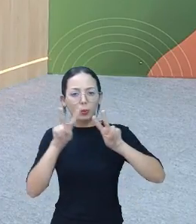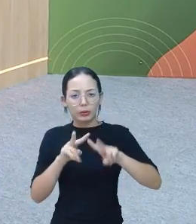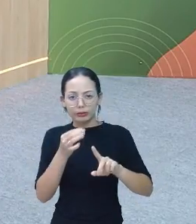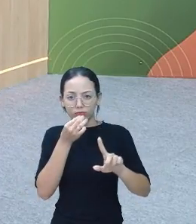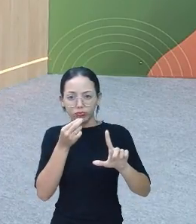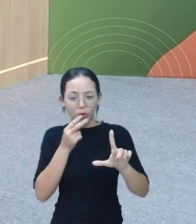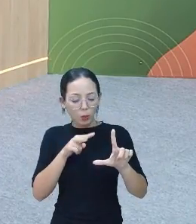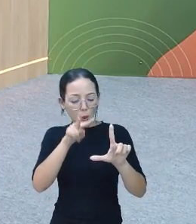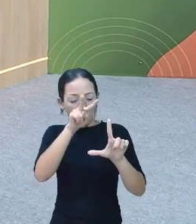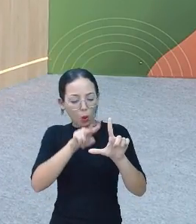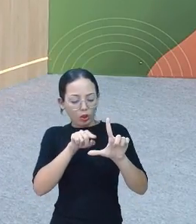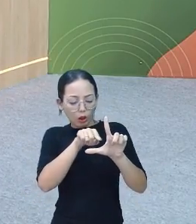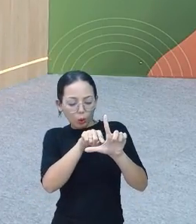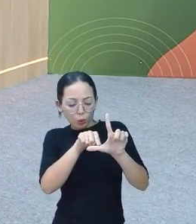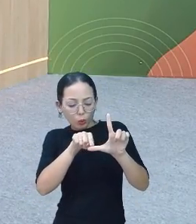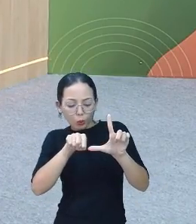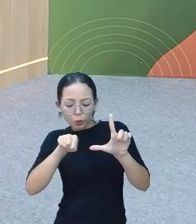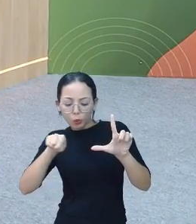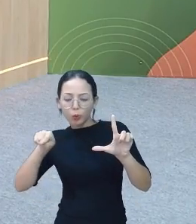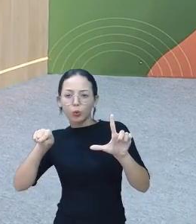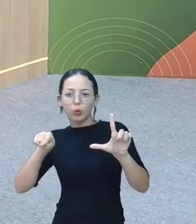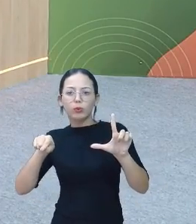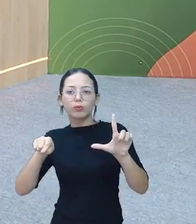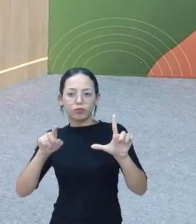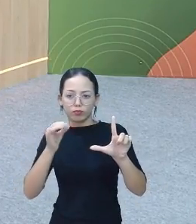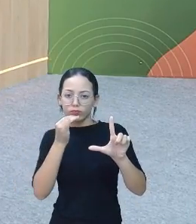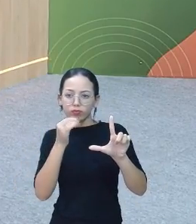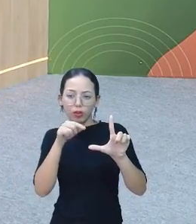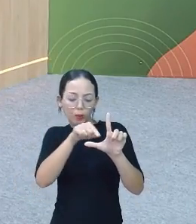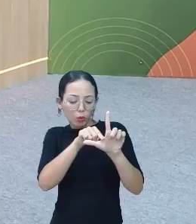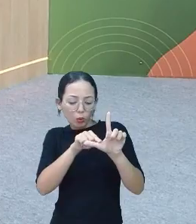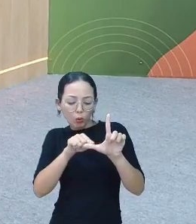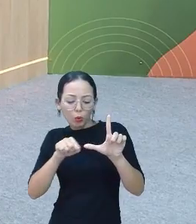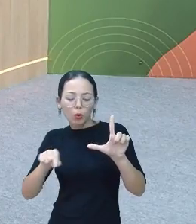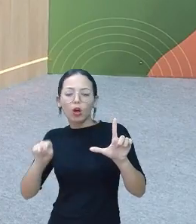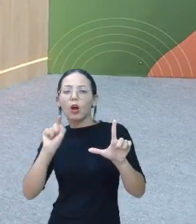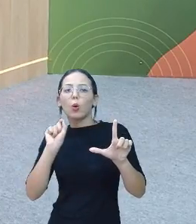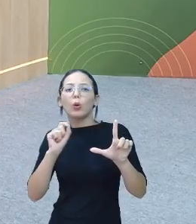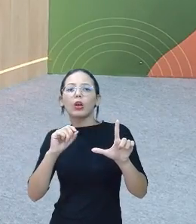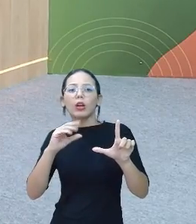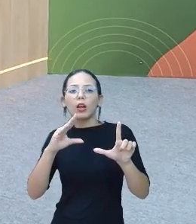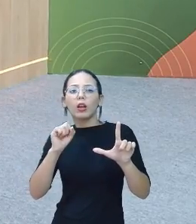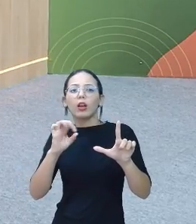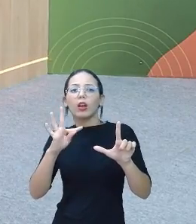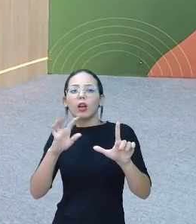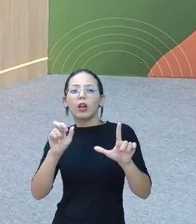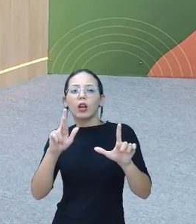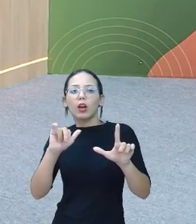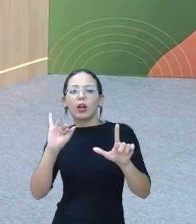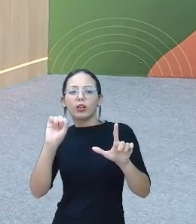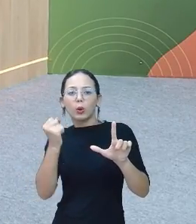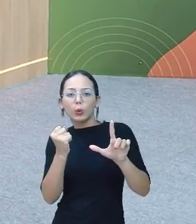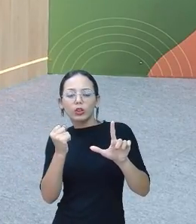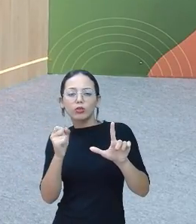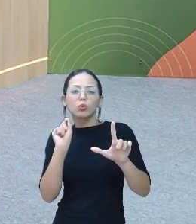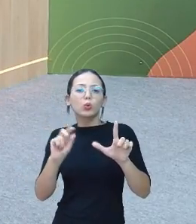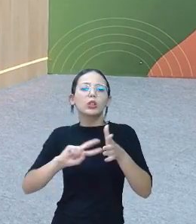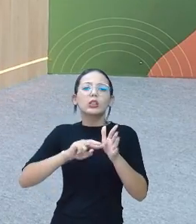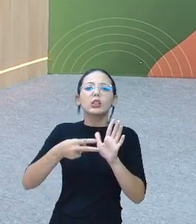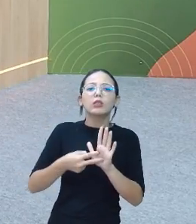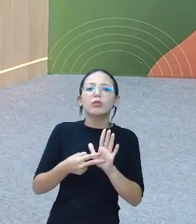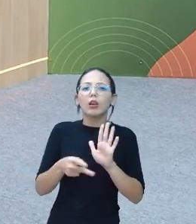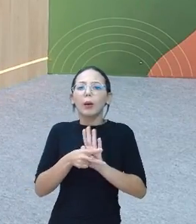você lê os eixos, né? Você tem ali embaixo aquele eixo, onde a gente vai colocar as categorias, ou seja, o que são